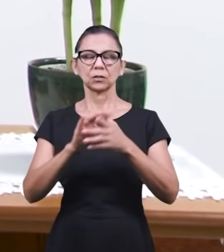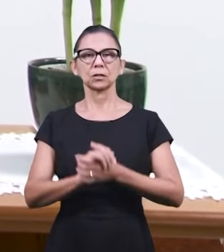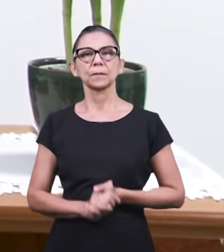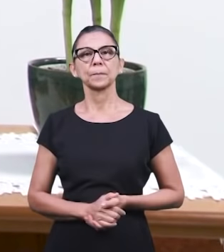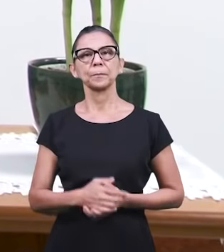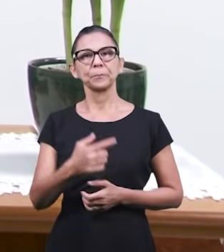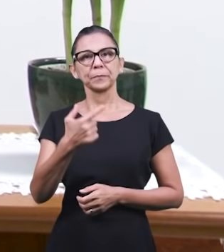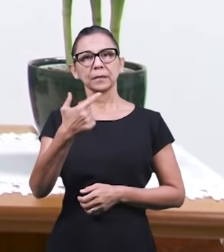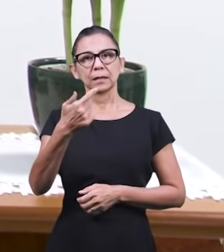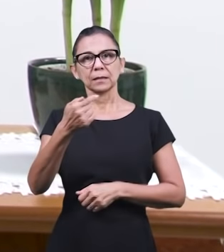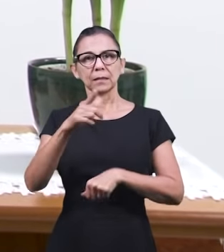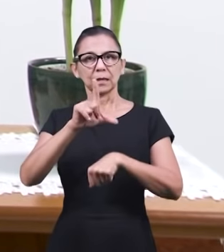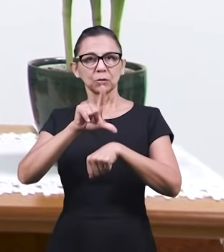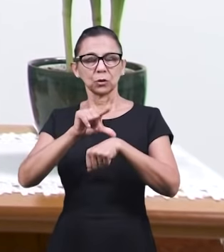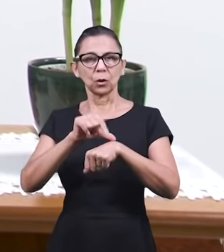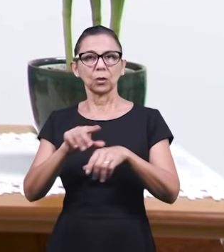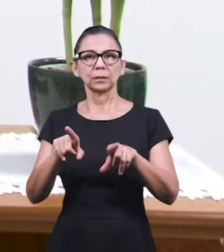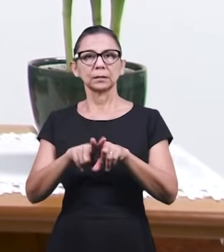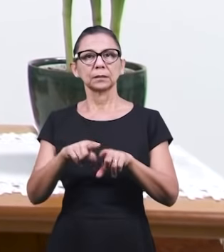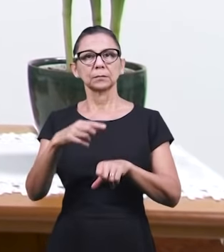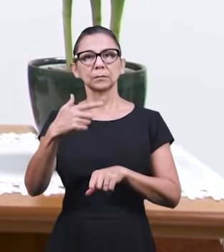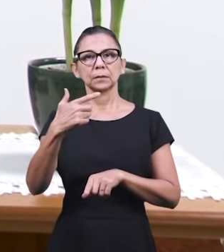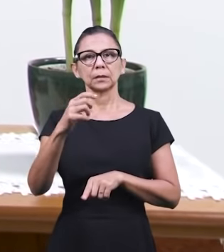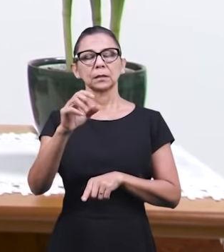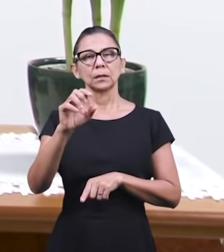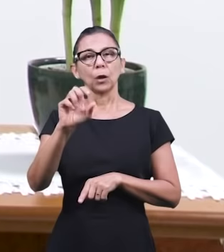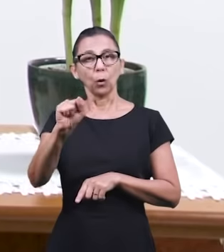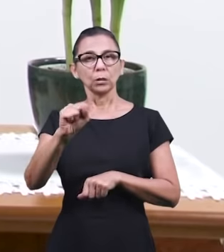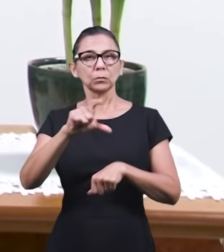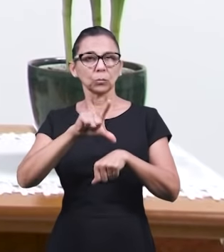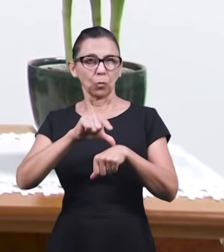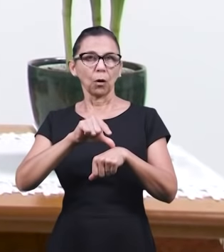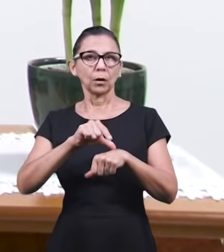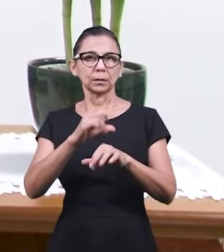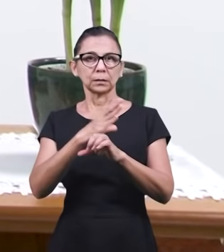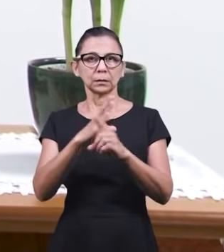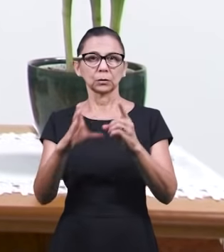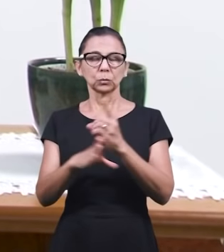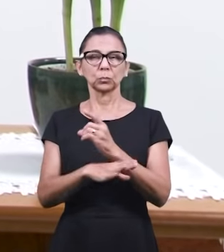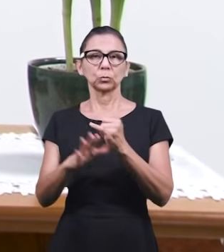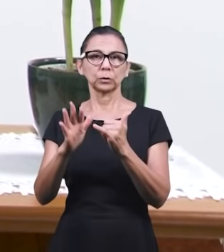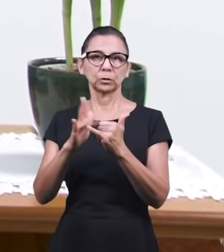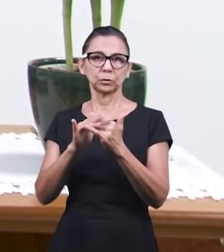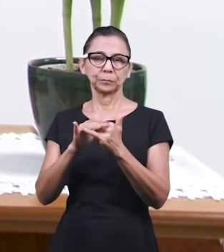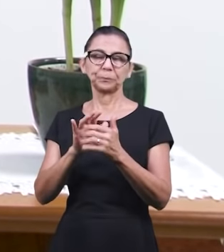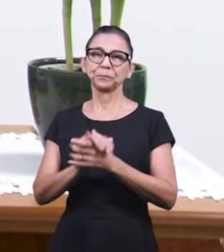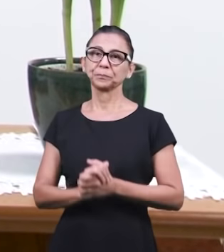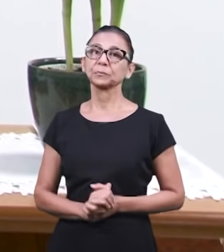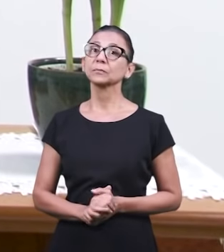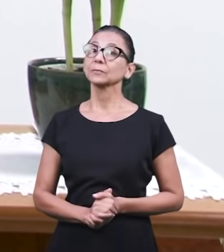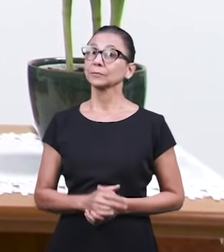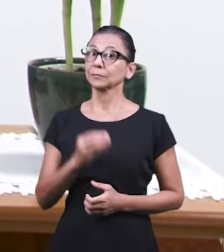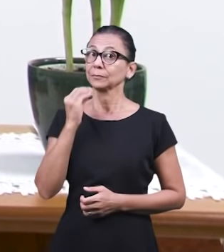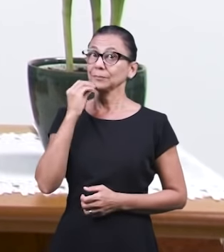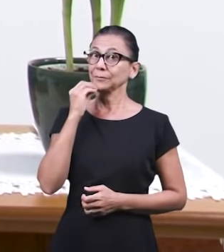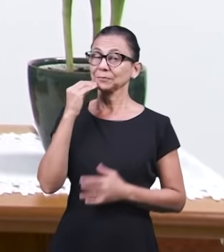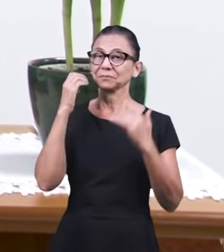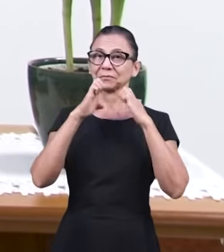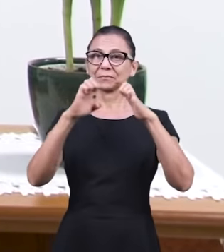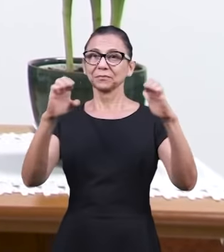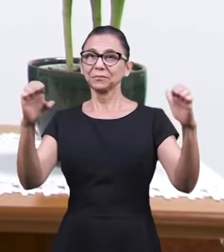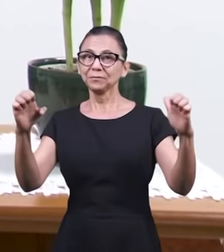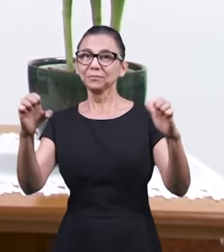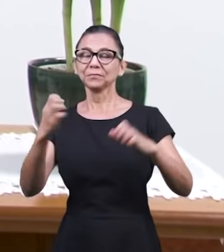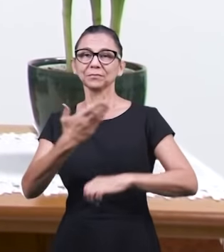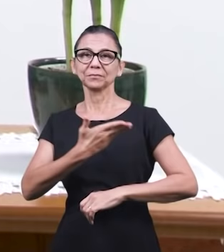19 horas. Às 20 horas temos o nosso culto pelo YouTube, então nós temos duas oportunidades de evangelizar, de convidar